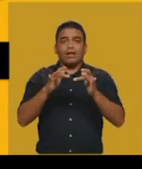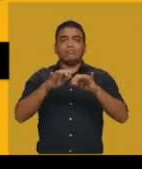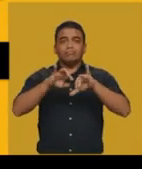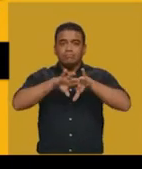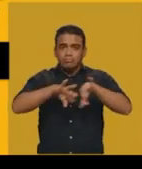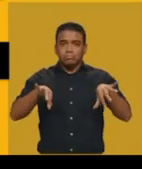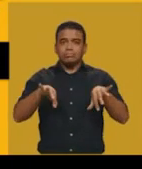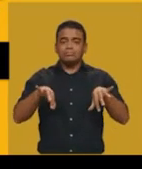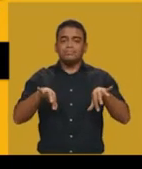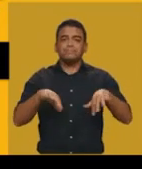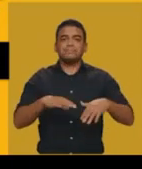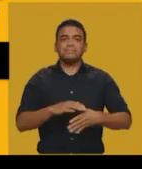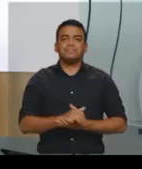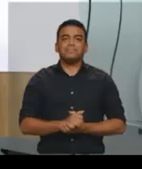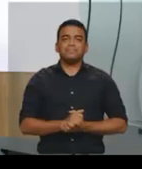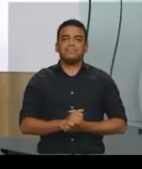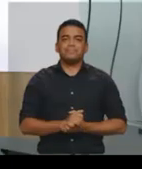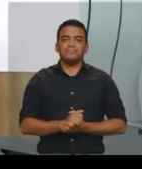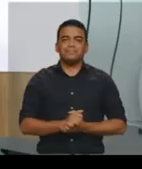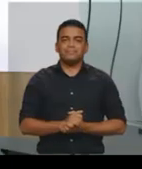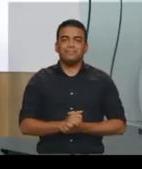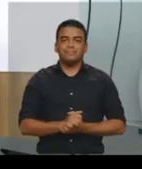elétrica.